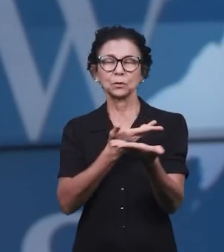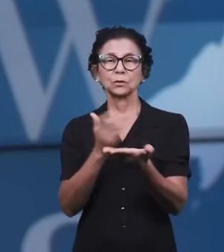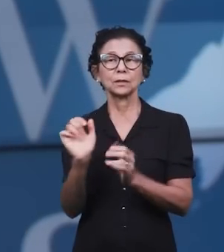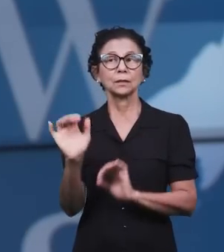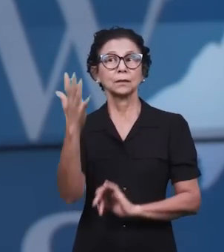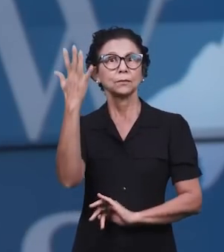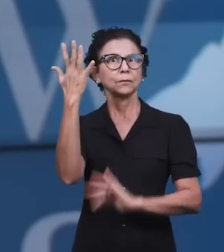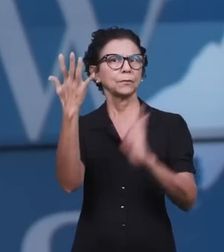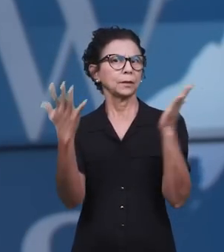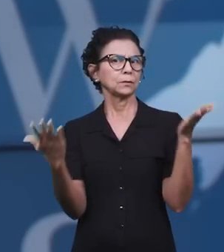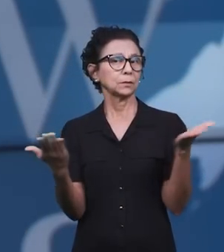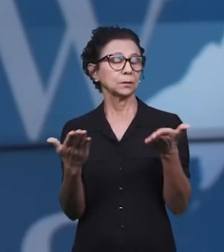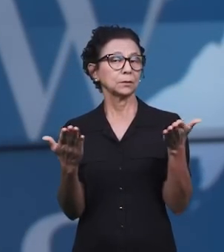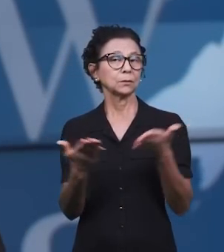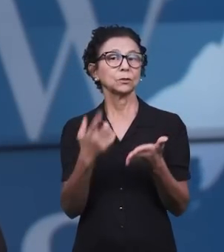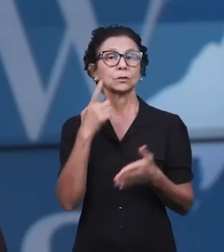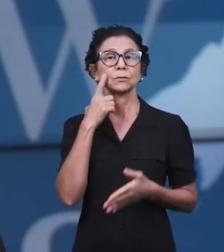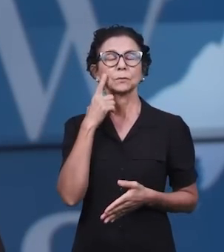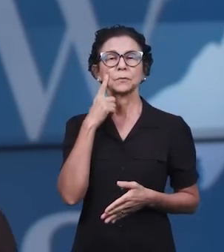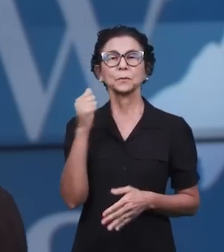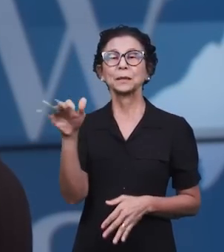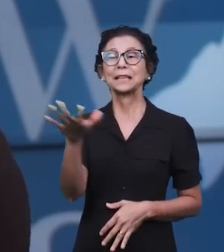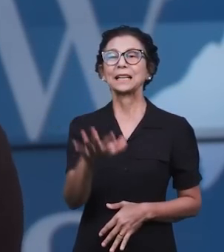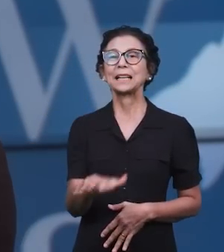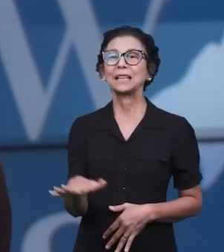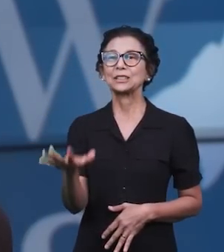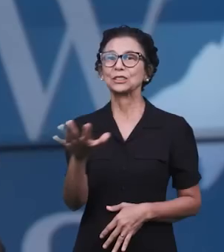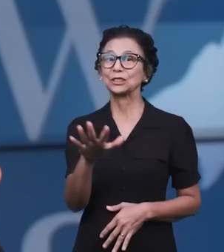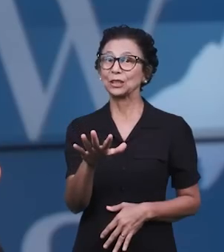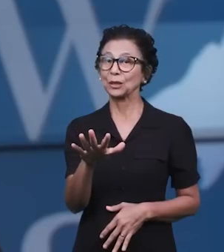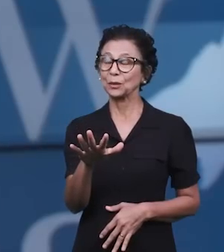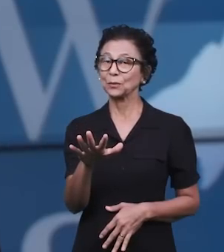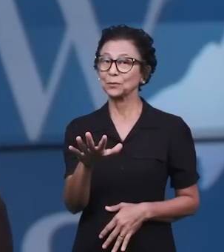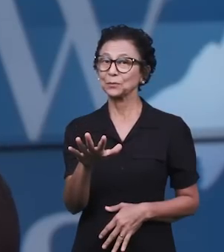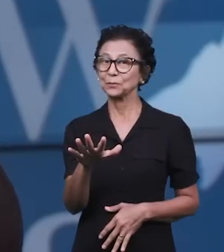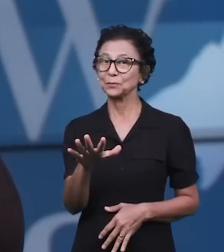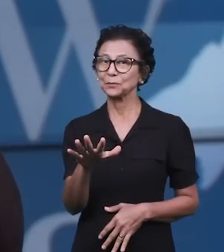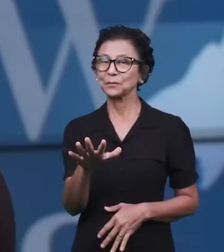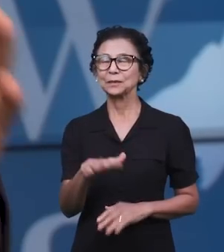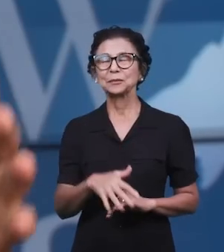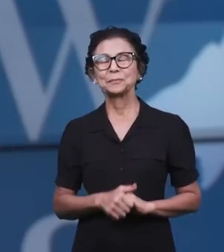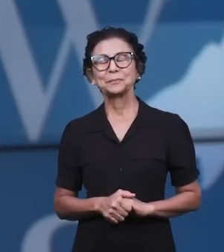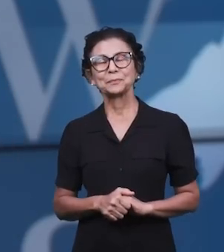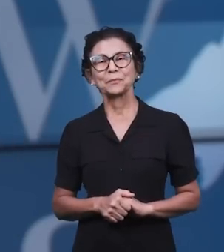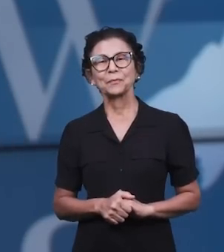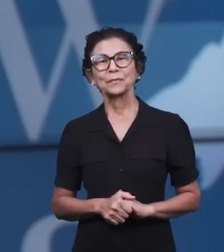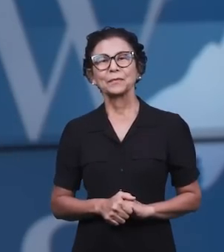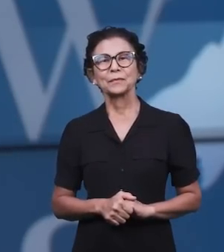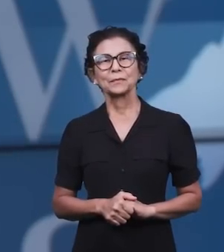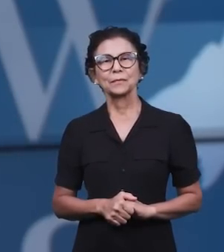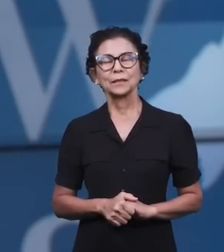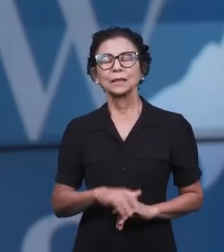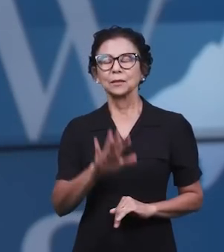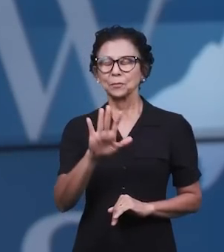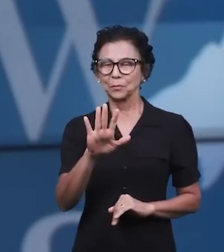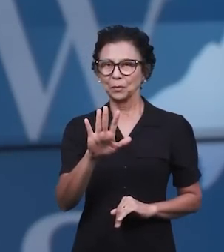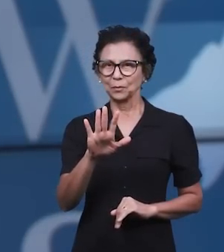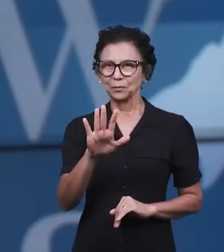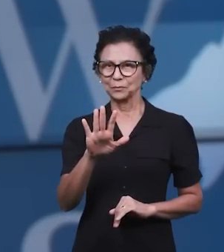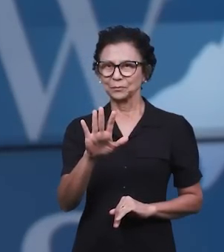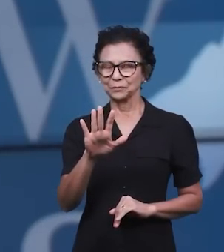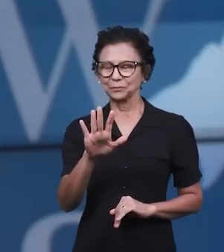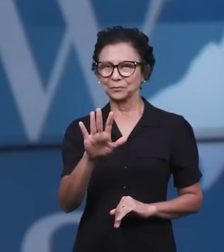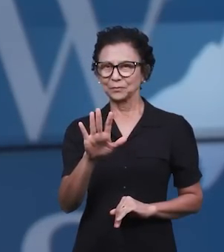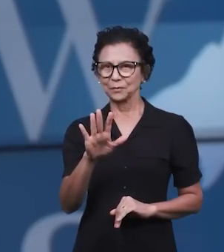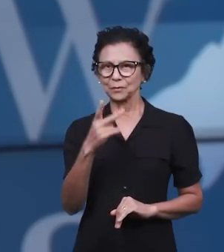eventos. E hoje nós vamos falar sobre uma região, mais uma região, tudo que Deus tem operado em nosso meio, mas vou contar para você sobre